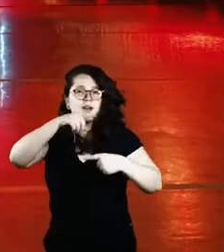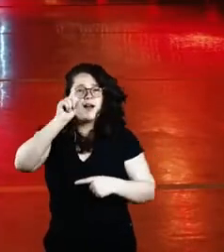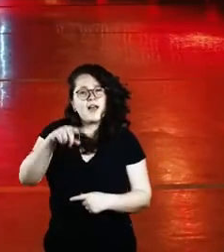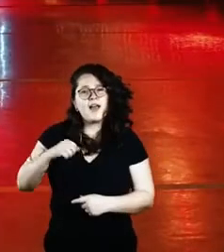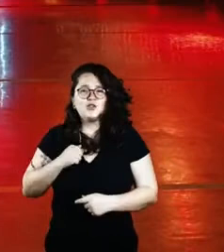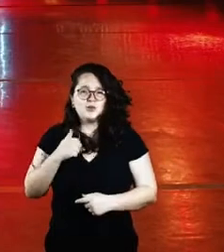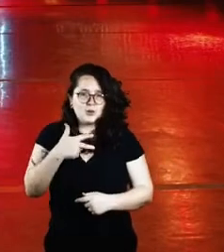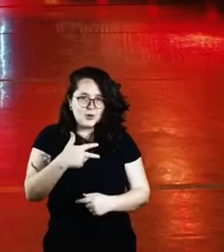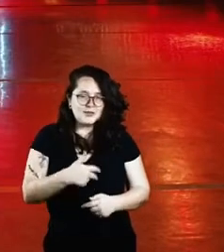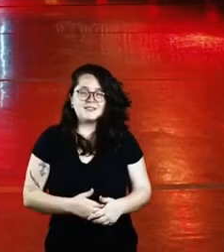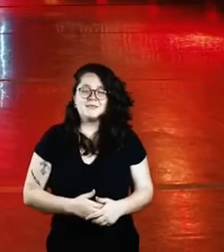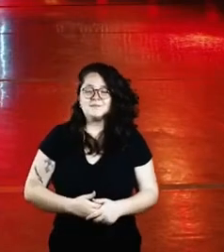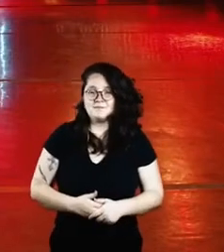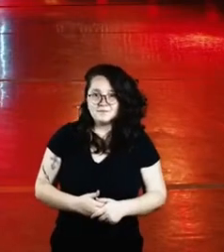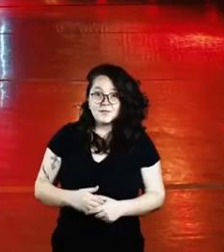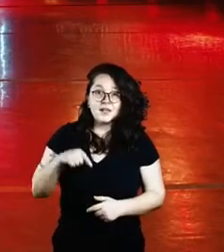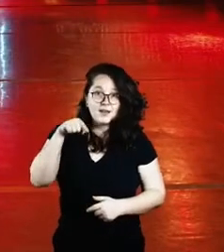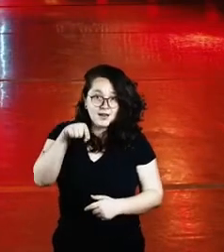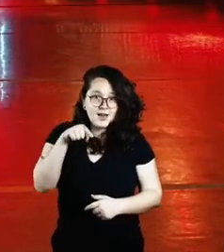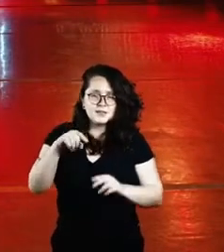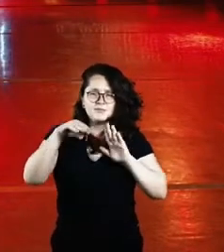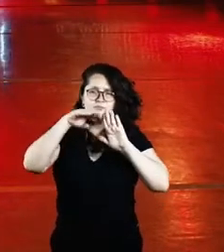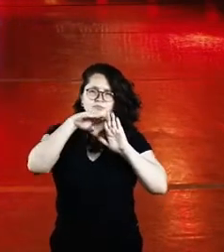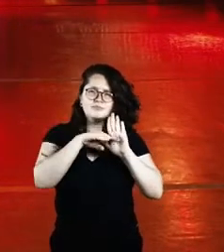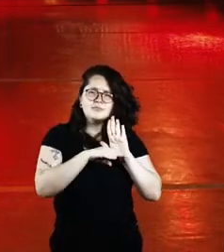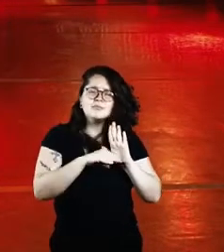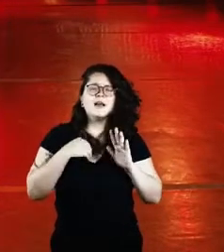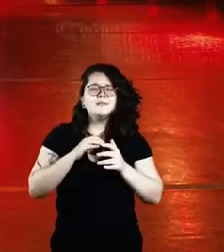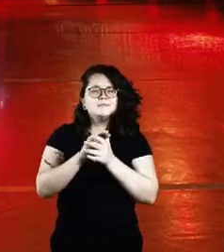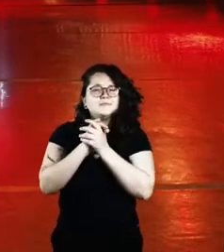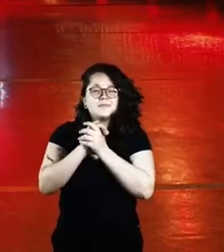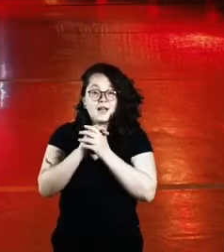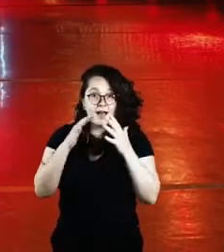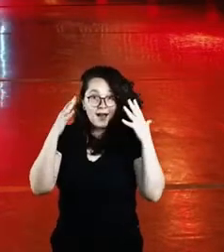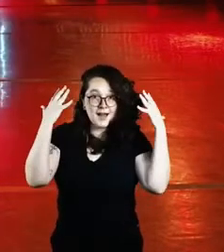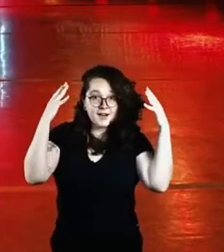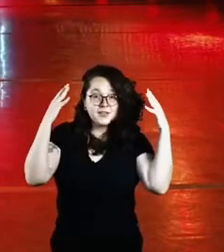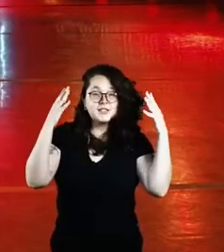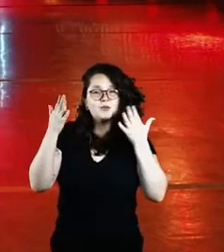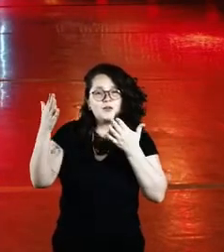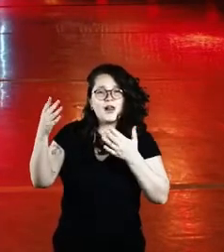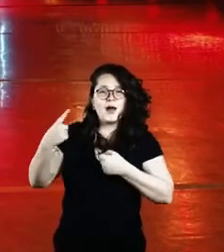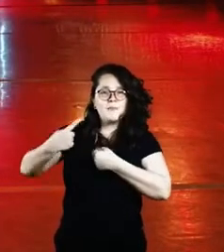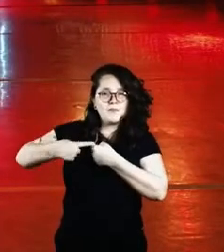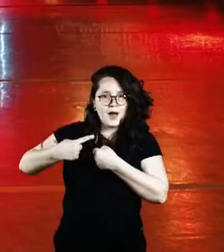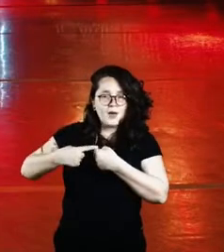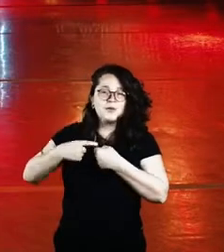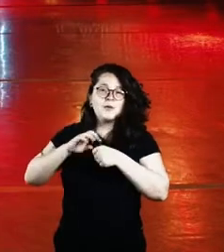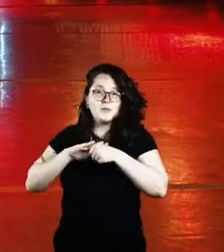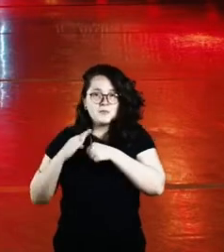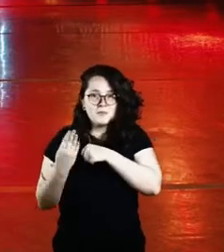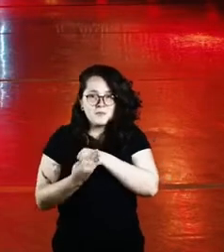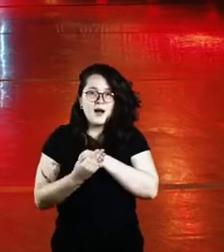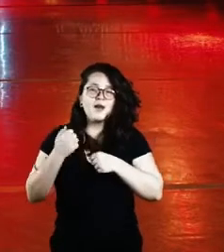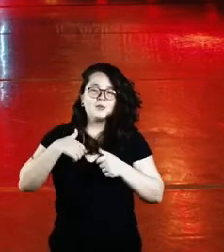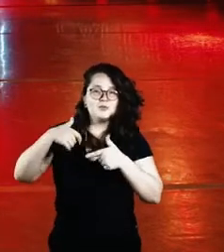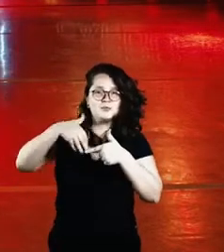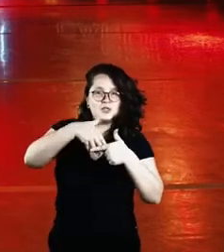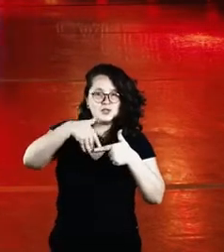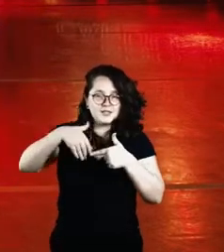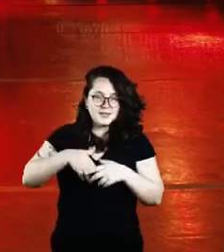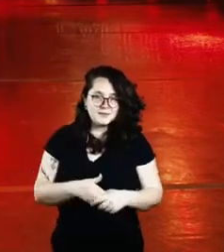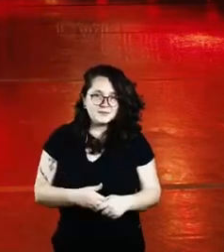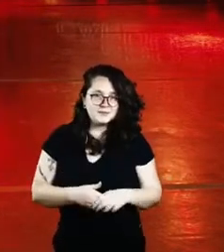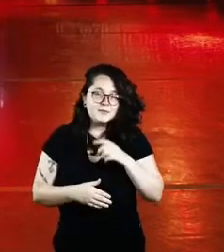uma atividade que celebra o aniversário do nosso querido bairro do Bixiga e também celebra